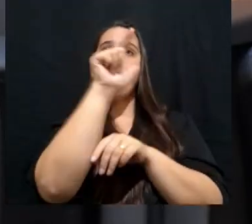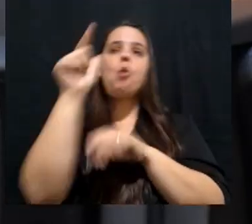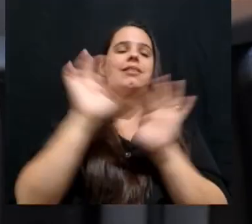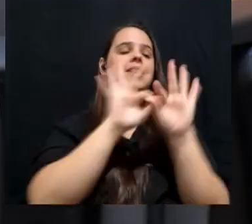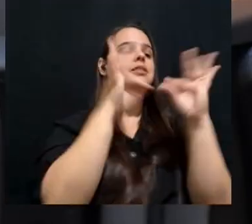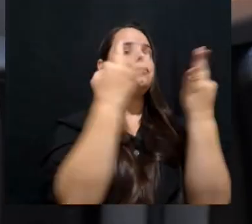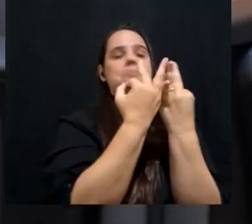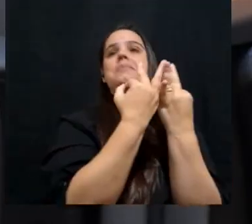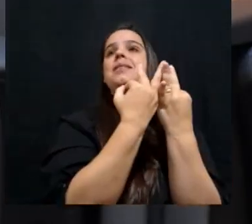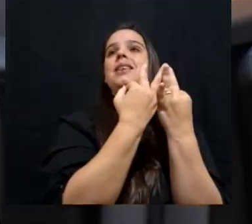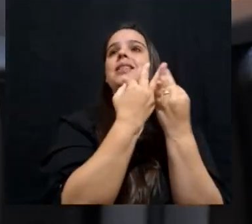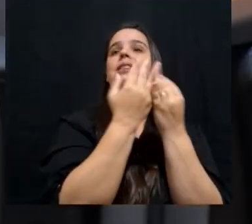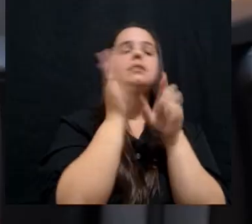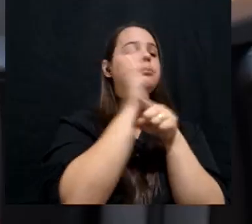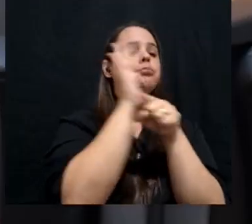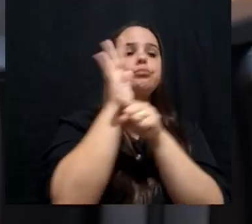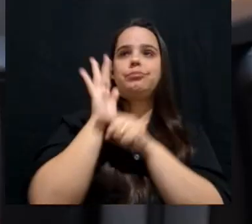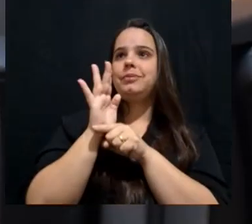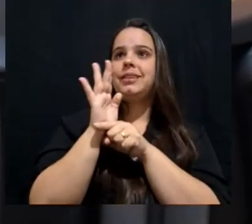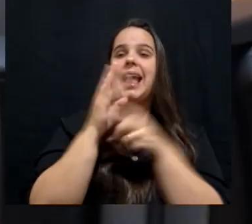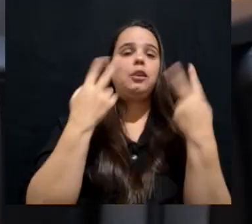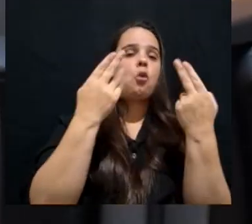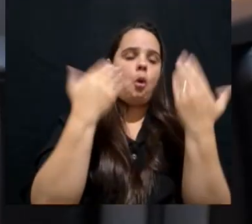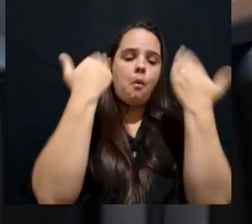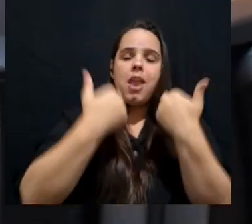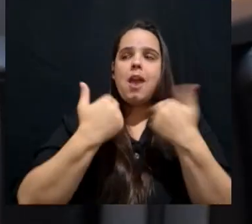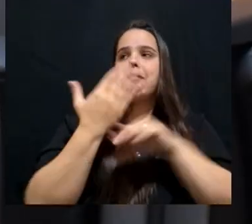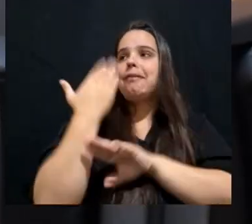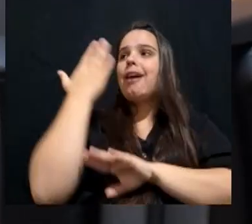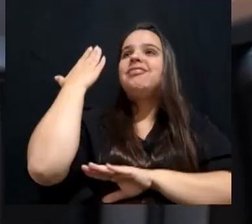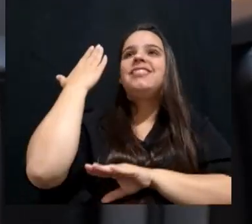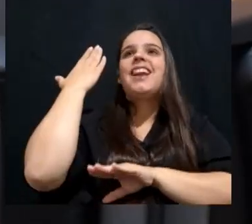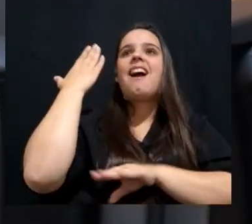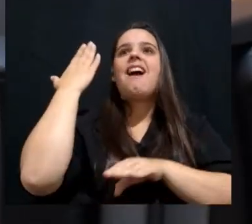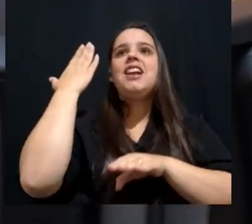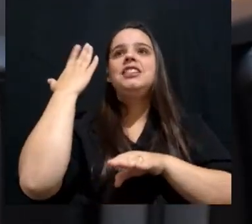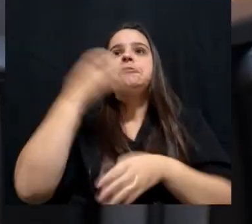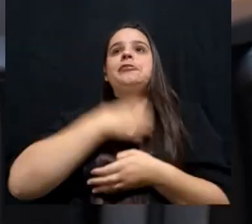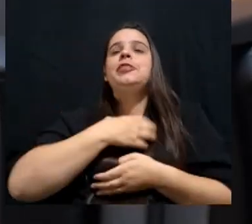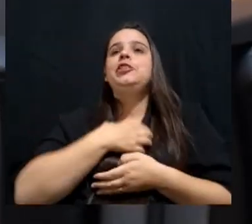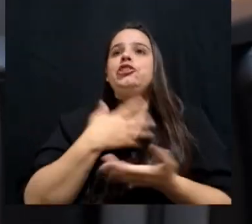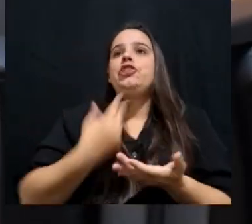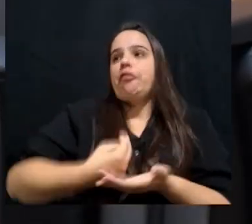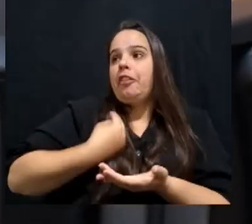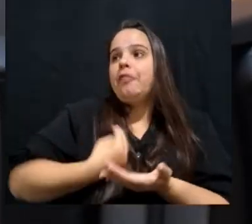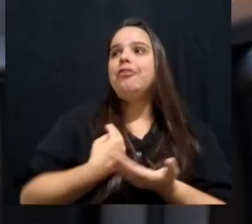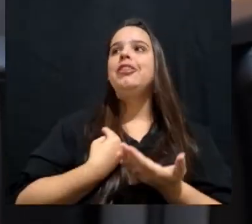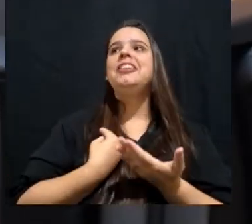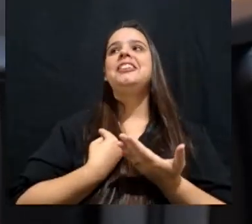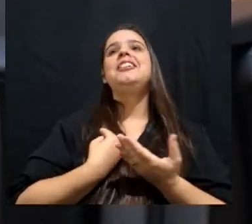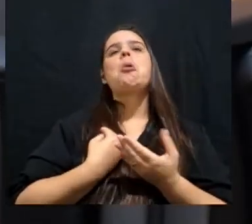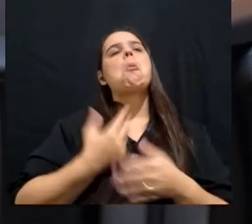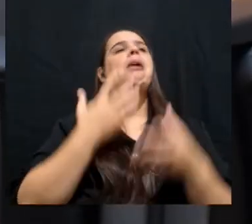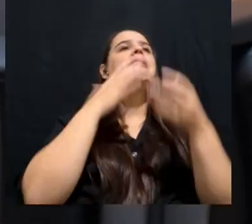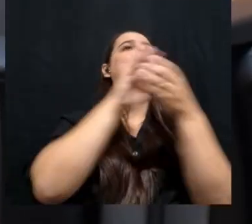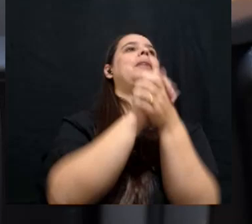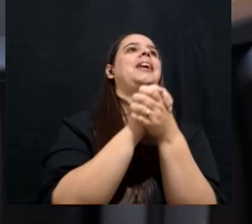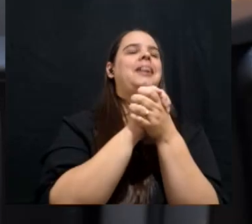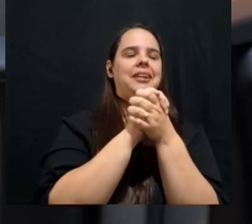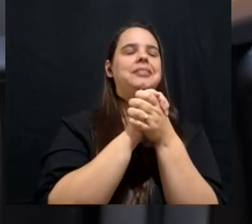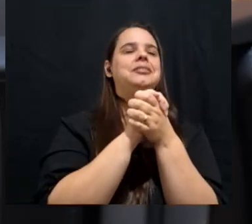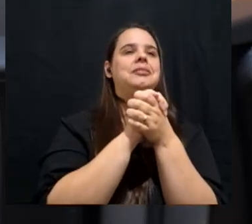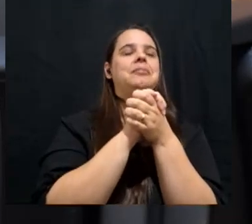lá atrás, alguém possa estender a mão, possa organizar um casamento coletivo, comunitário, enfim, a gente propor